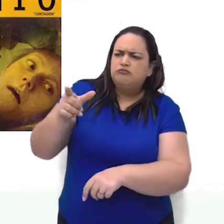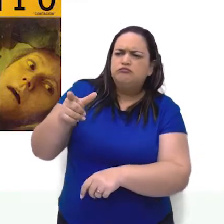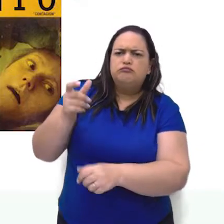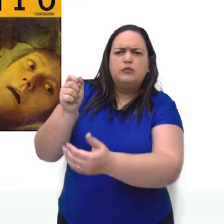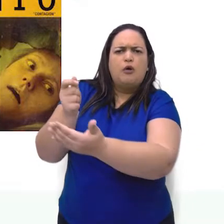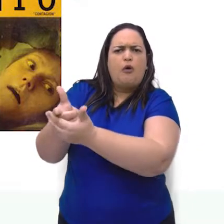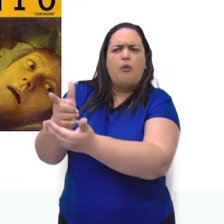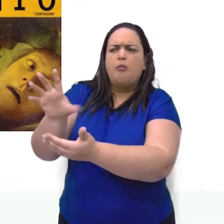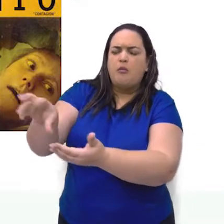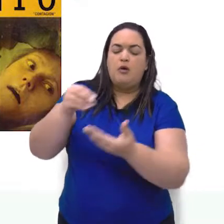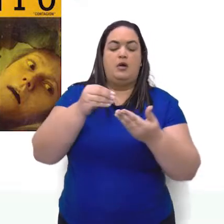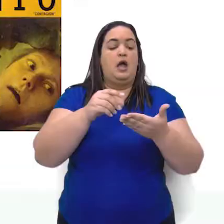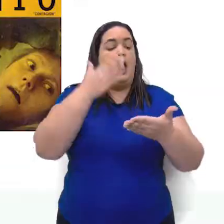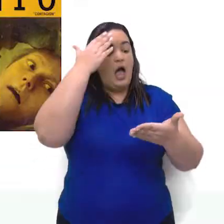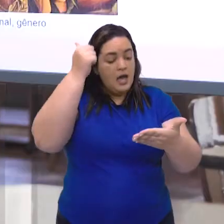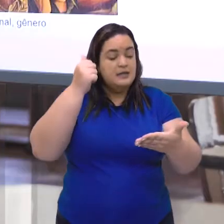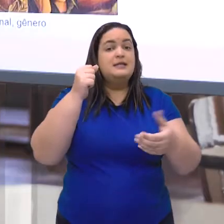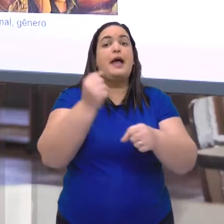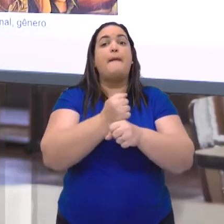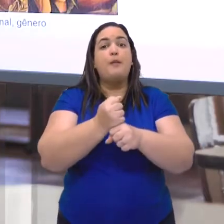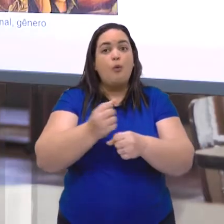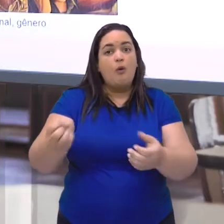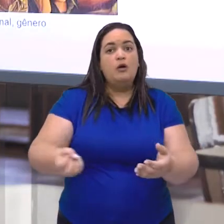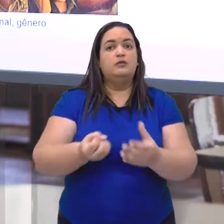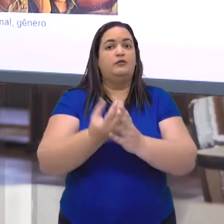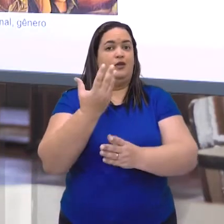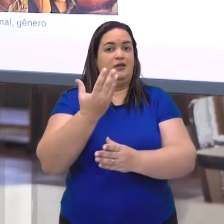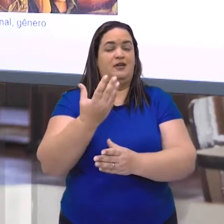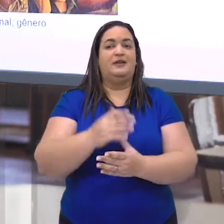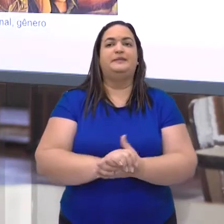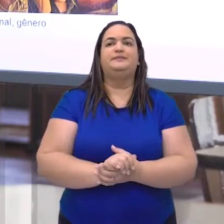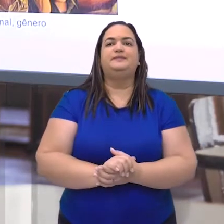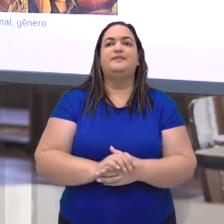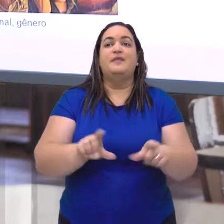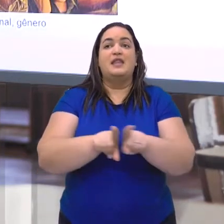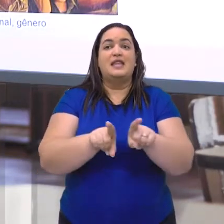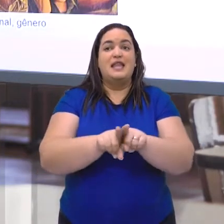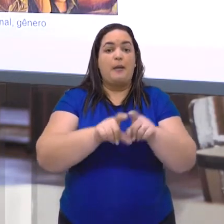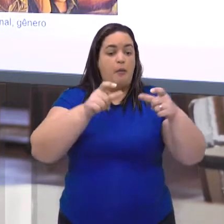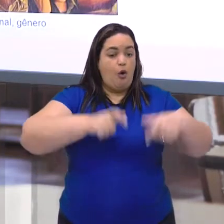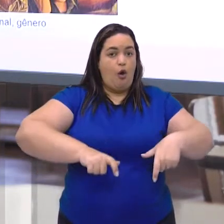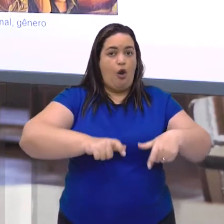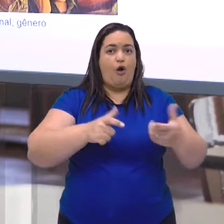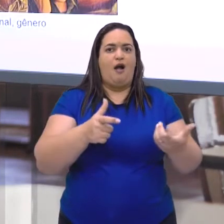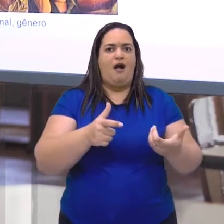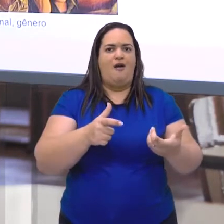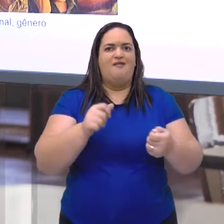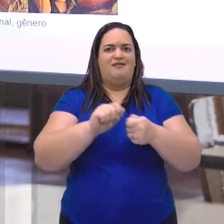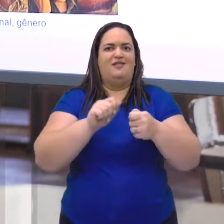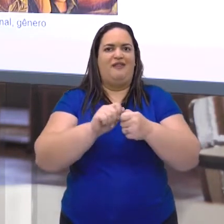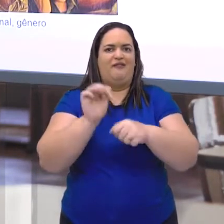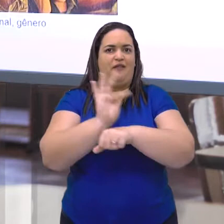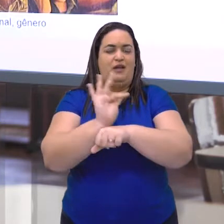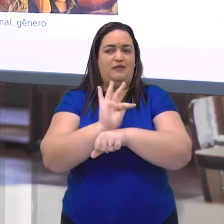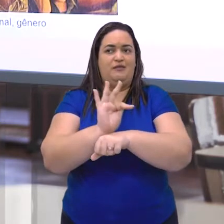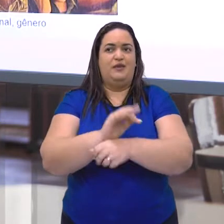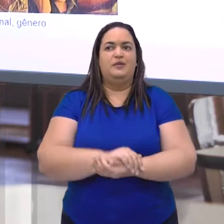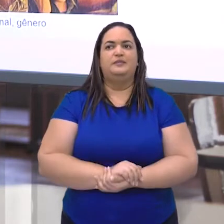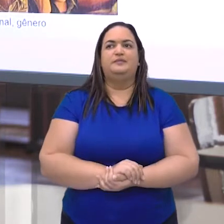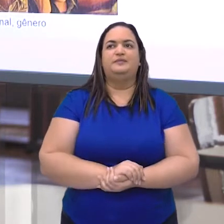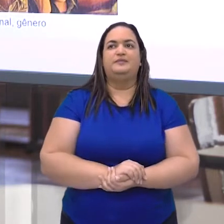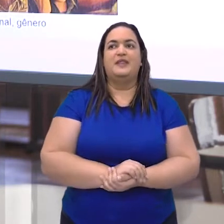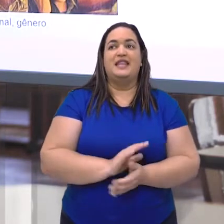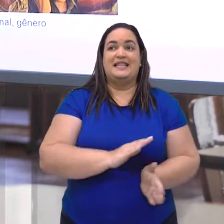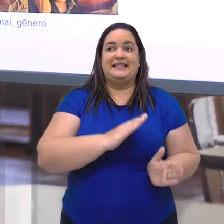estúdio, né, onde foi gravado o filme. Lá no outro lado da capa a gente tem aí uma explanação bem maior,